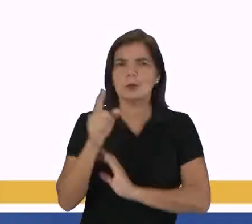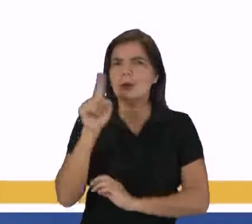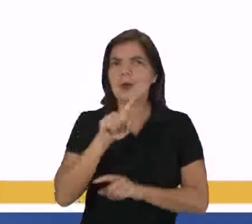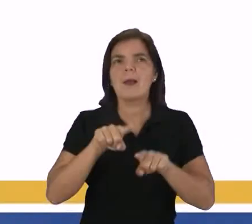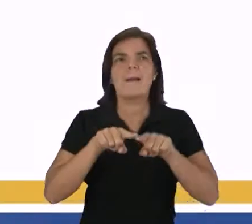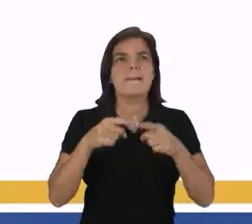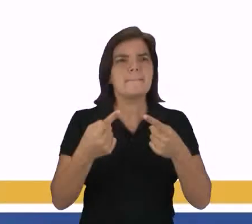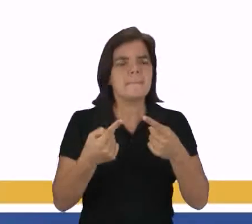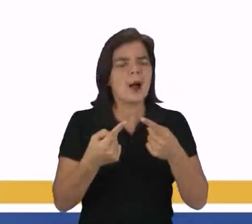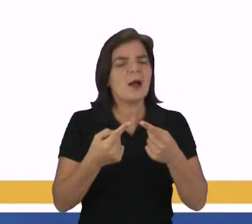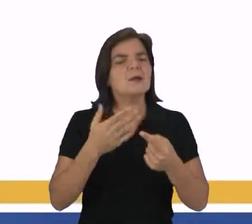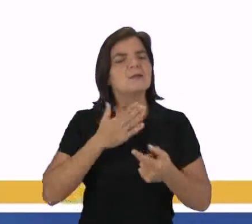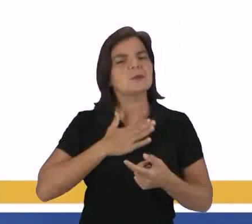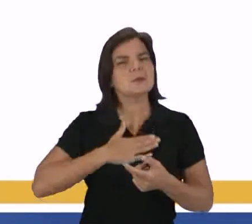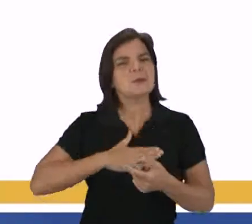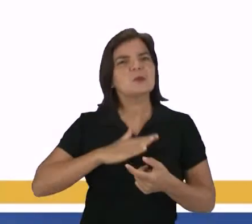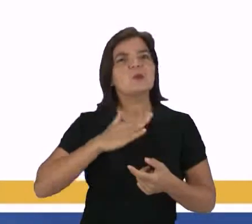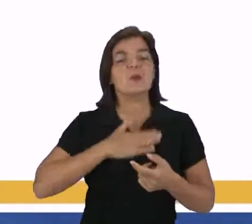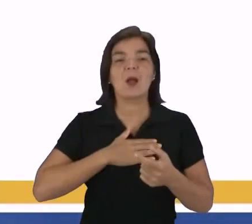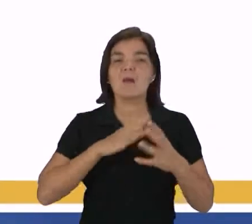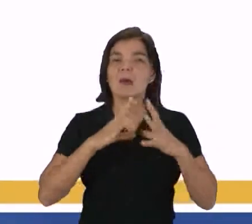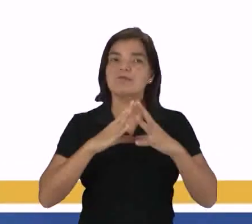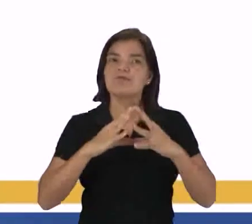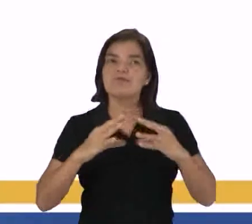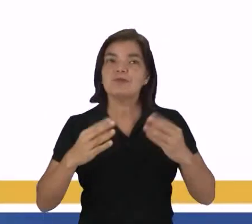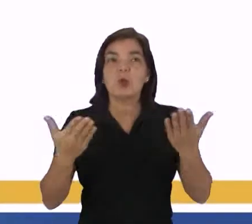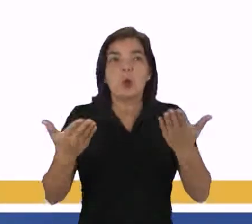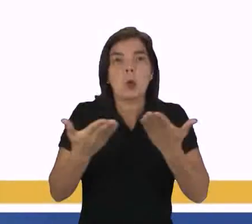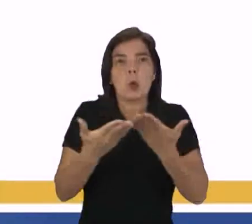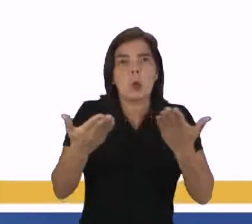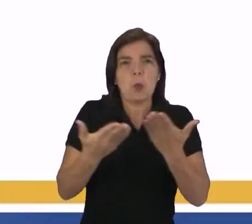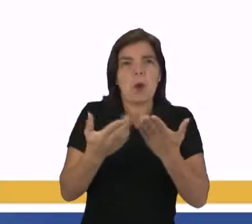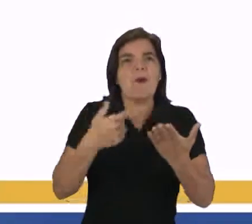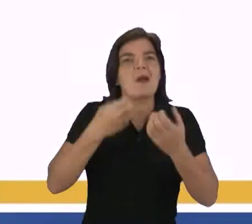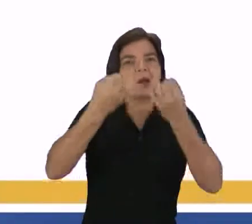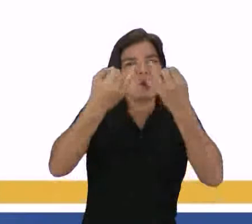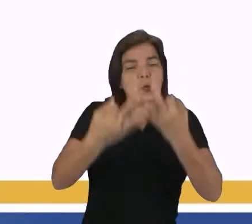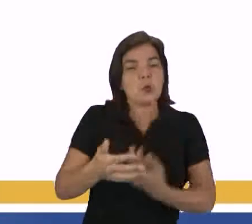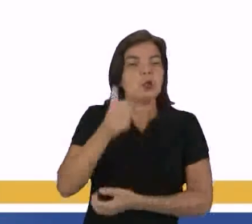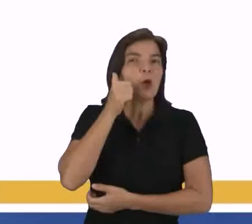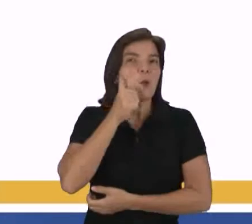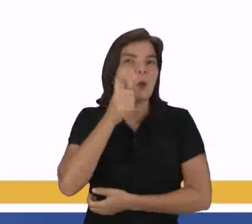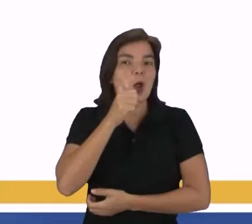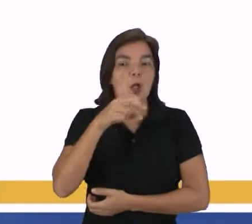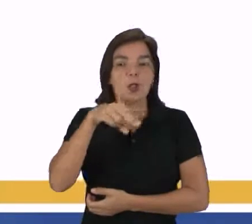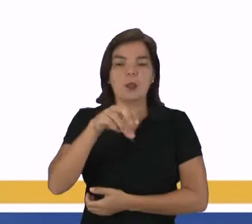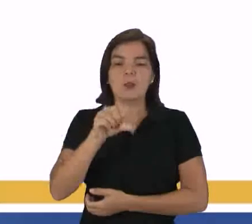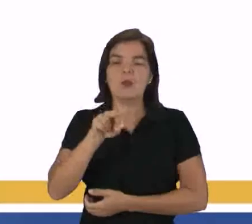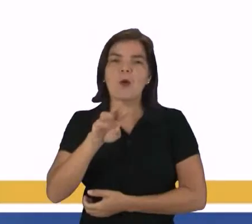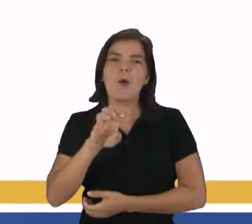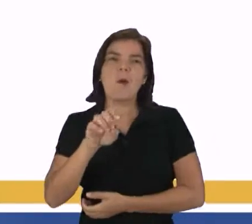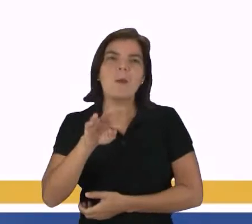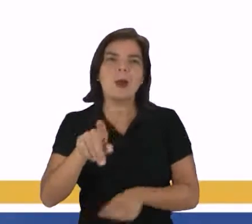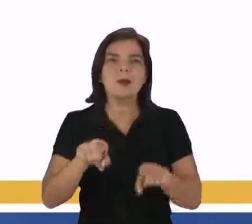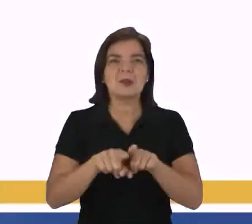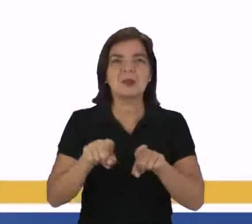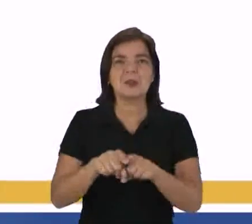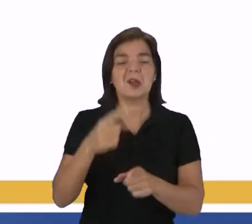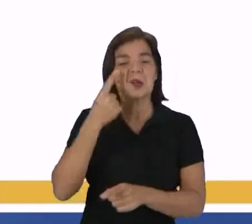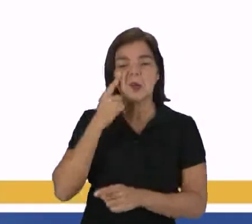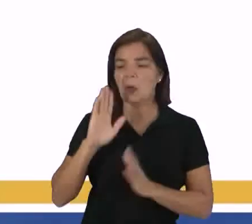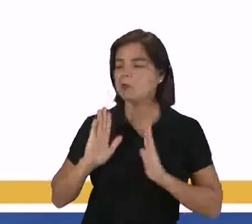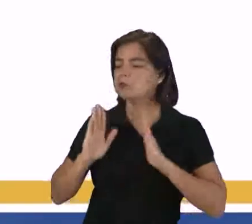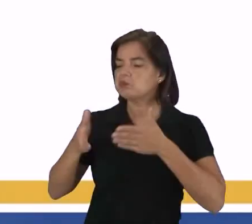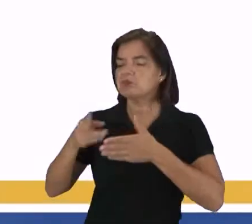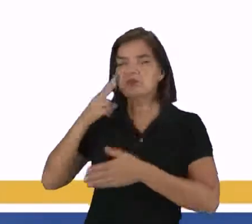Vai tirando uma asa, depois a outra. Hoje, quando quer contar alguma coisa da mulher, o Norberto nem olha na